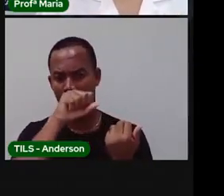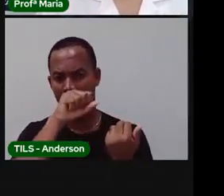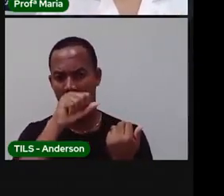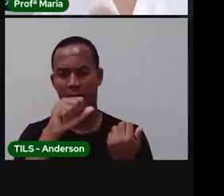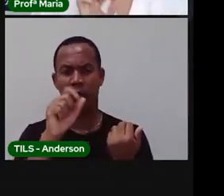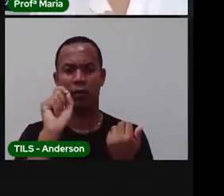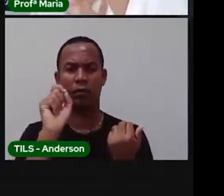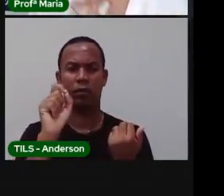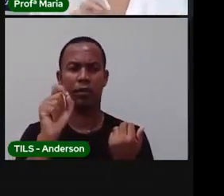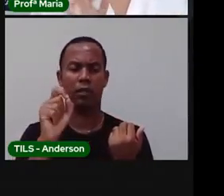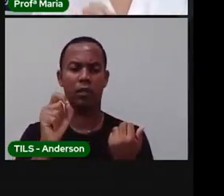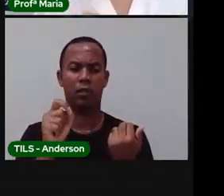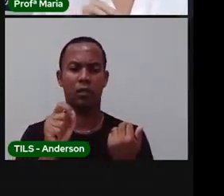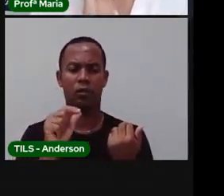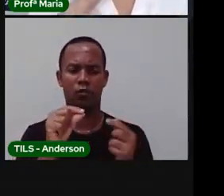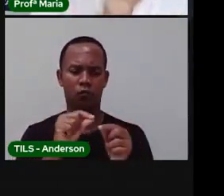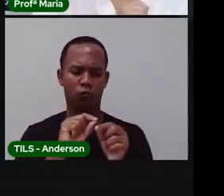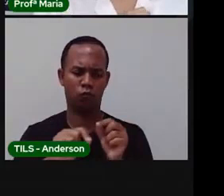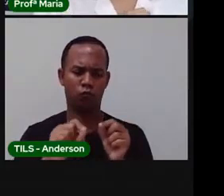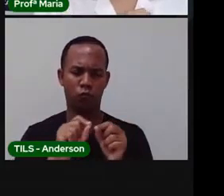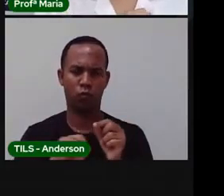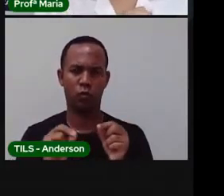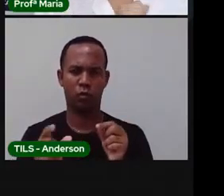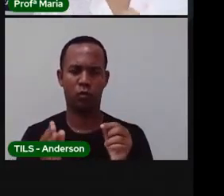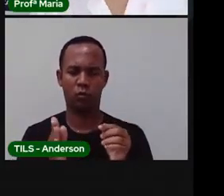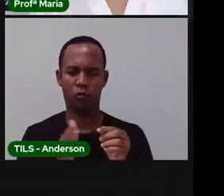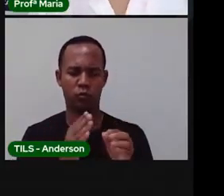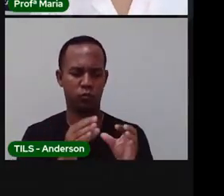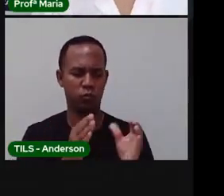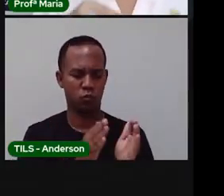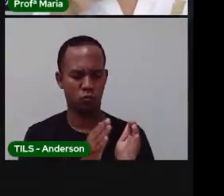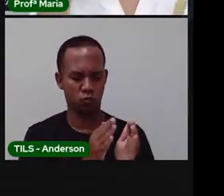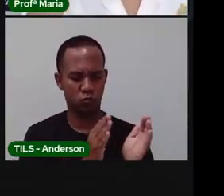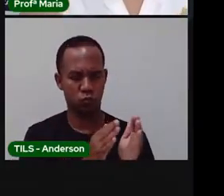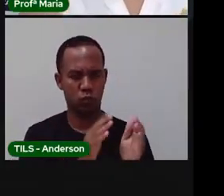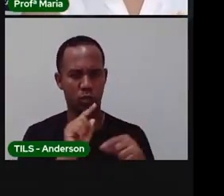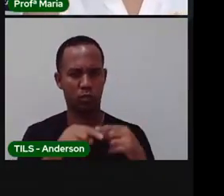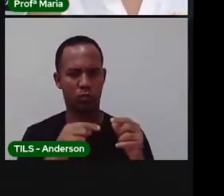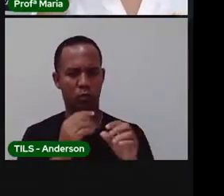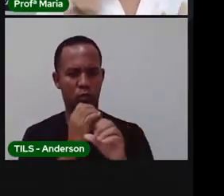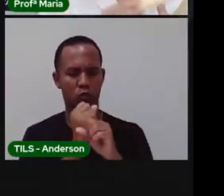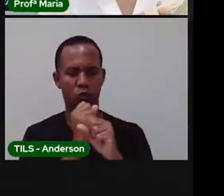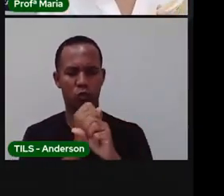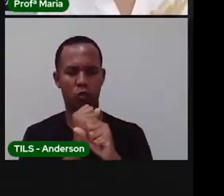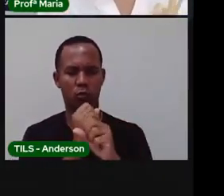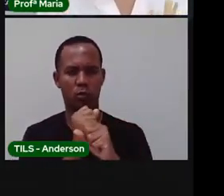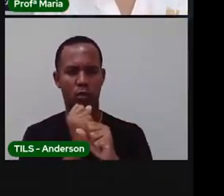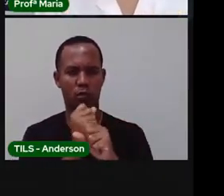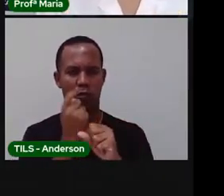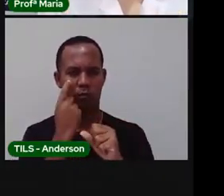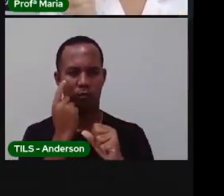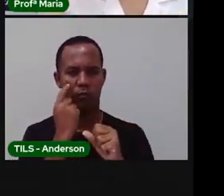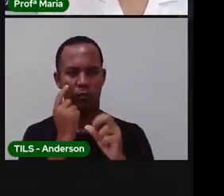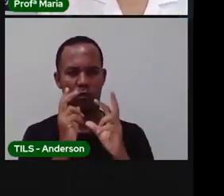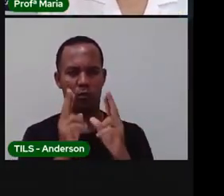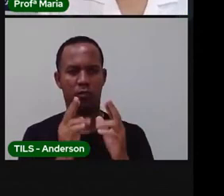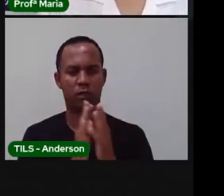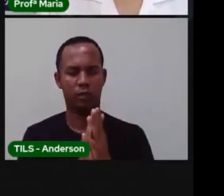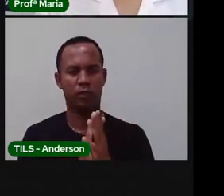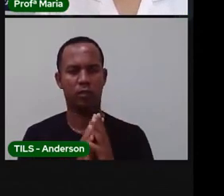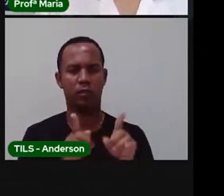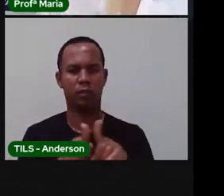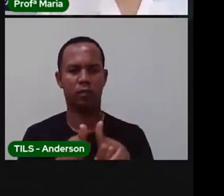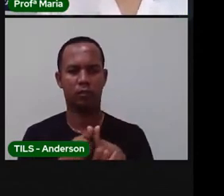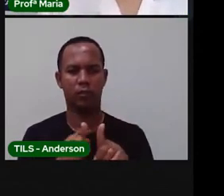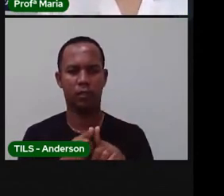com fósforo. Eu vou juntando os palitinhos de fósforo já utilizados e vou somando como se fossem esses palitinhos de picolé. Posso usar